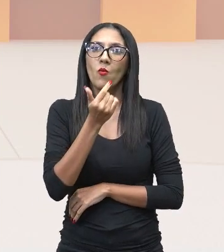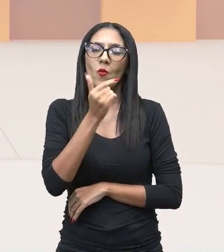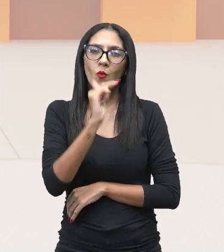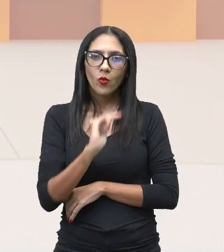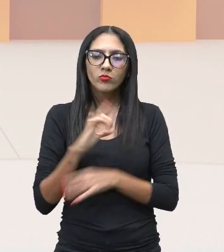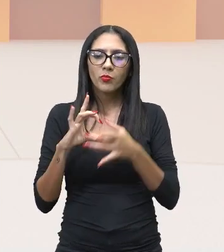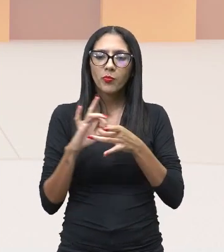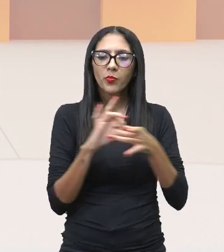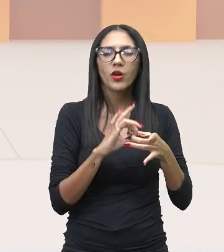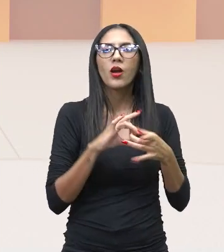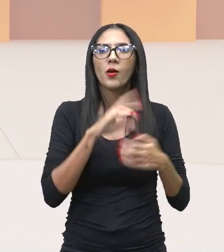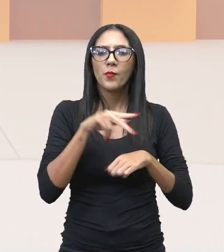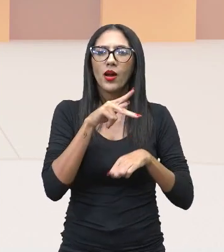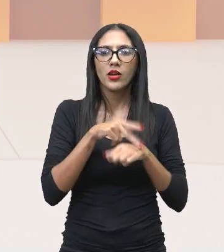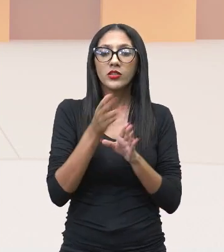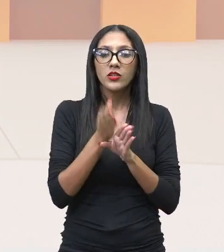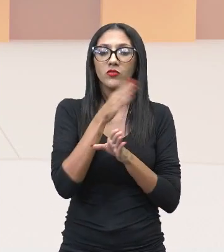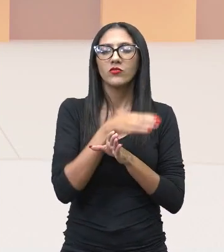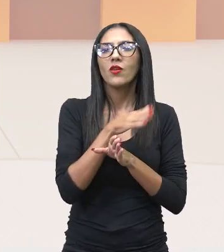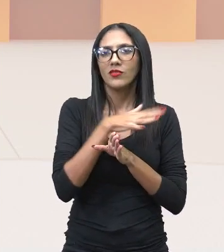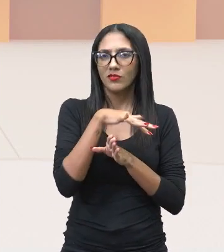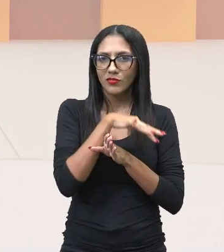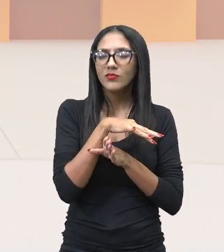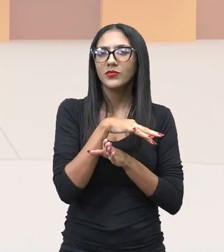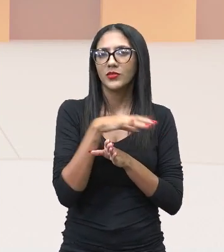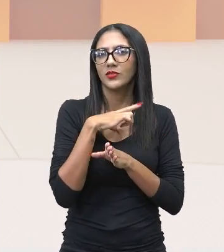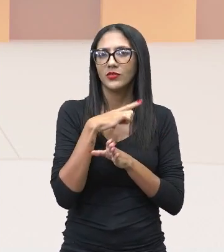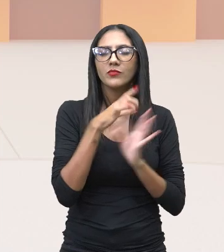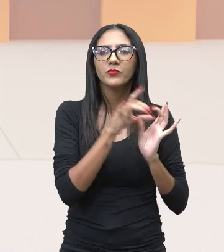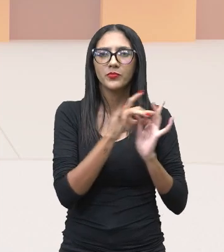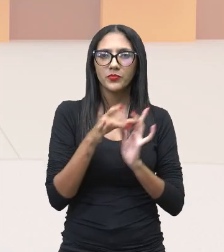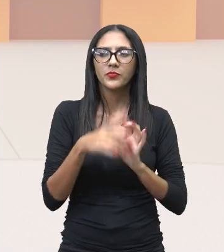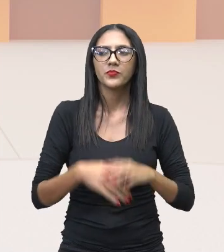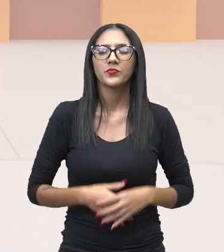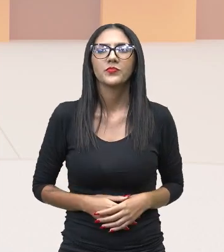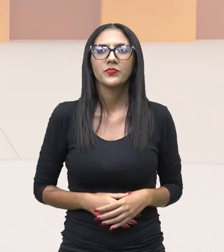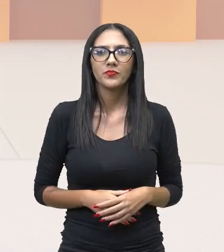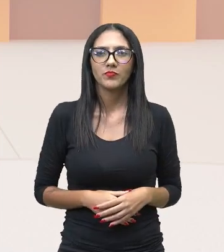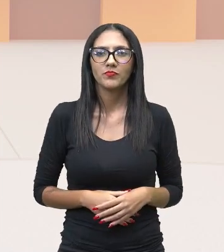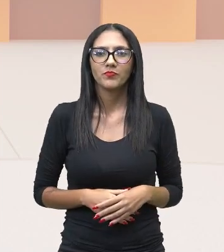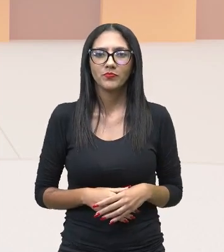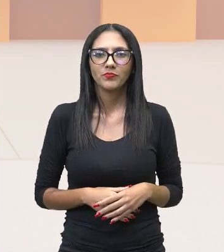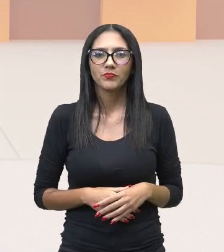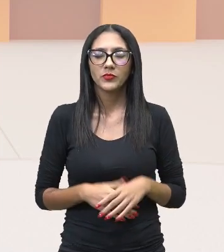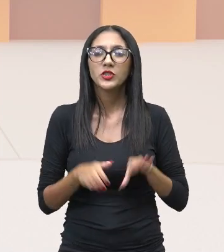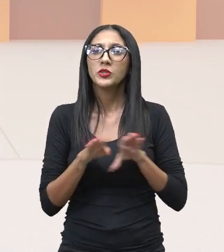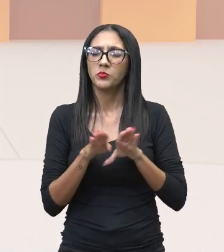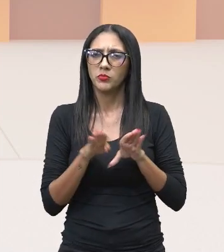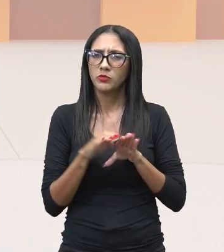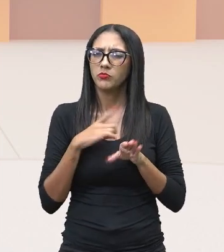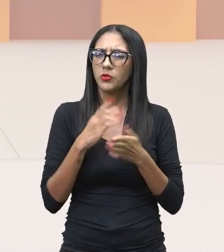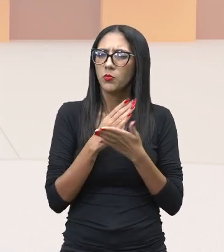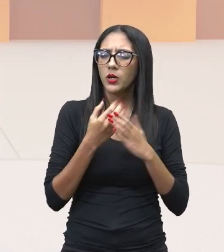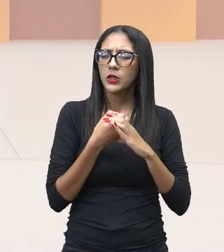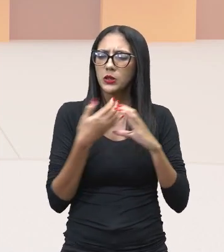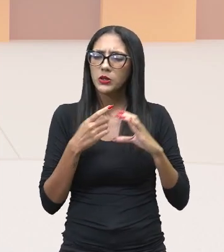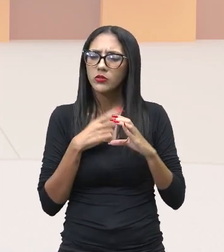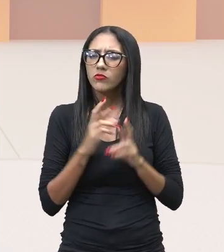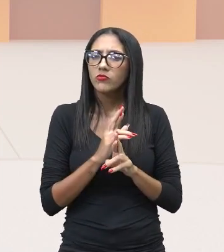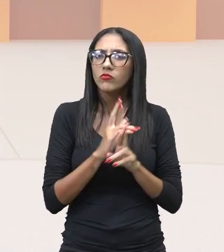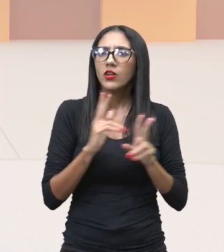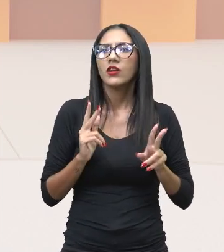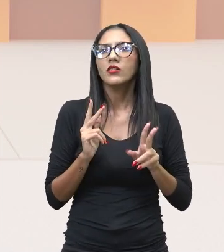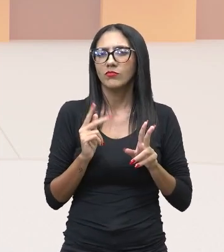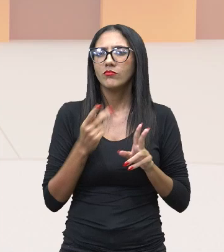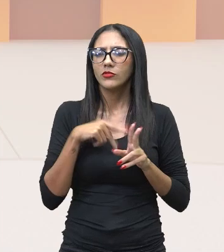do território brasileiro, né? Além disso, pessoal, tem uma diferença bem básica aqui, nós estamos no ensino médio, mas